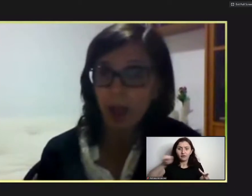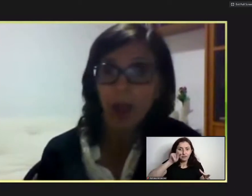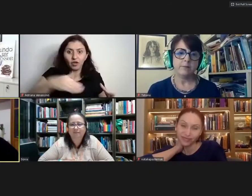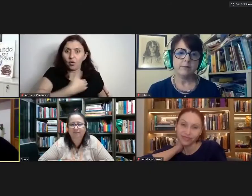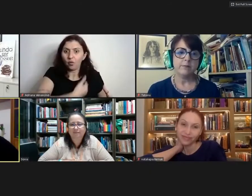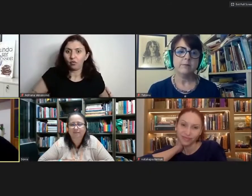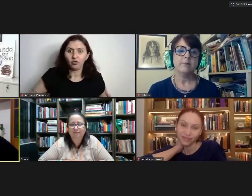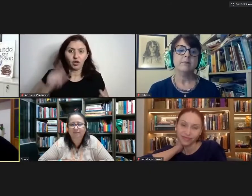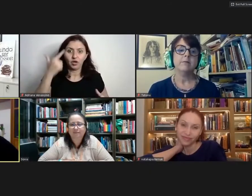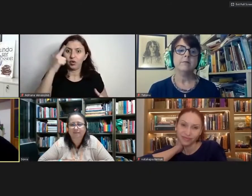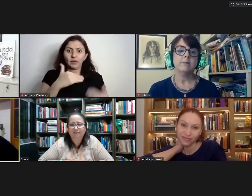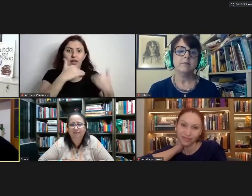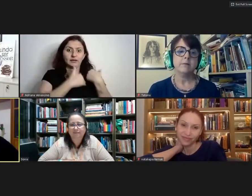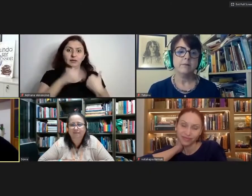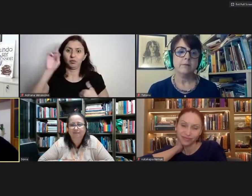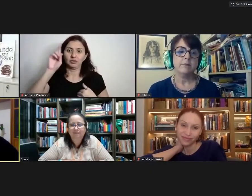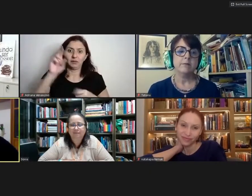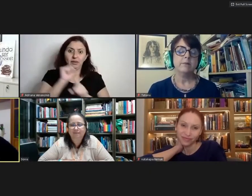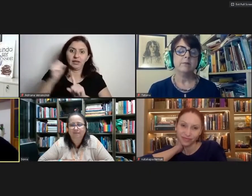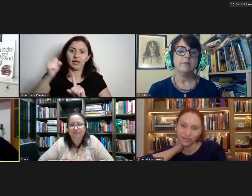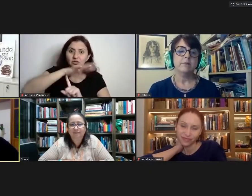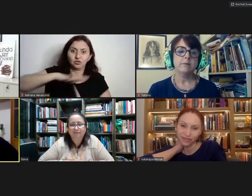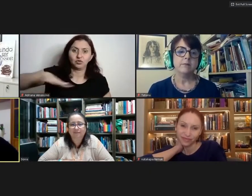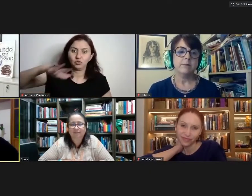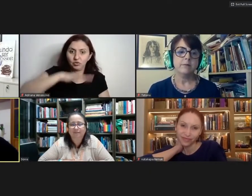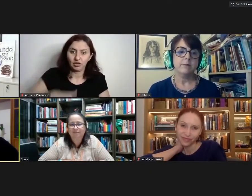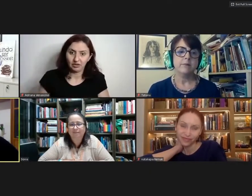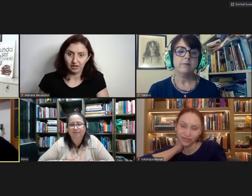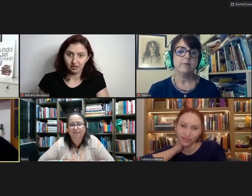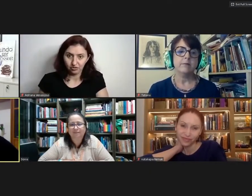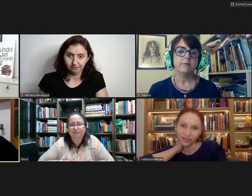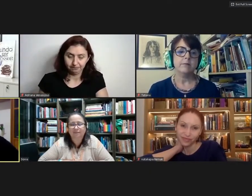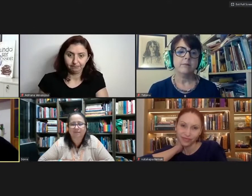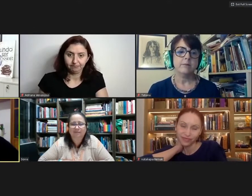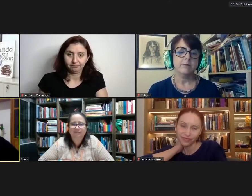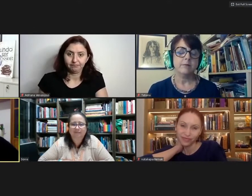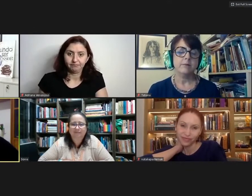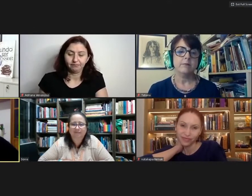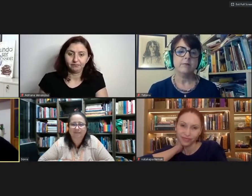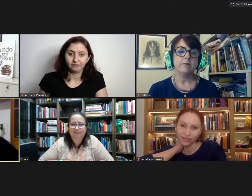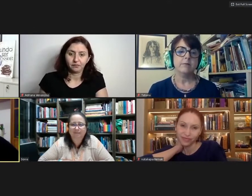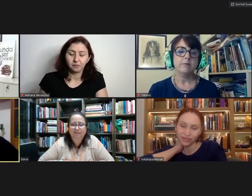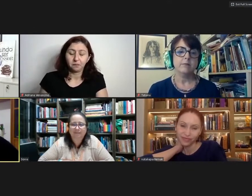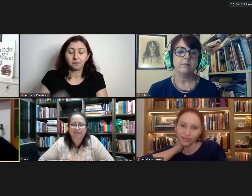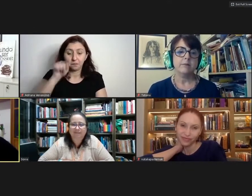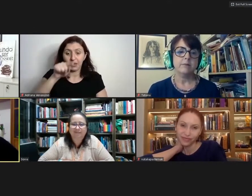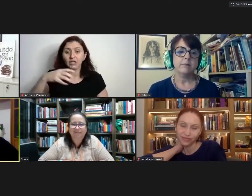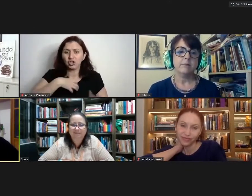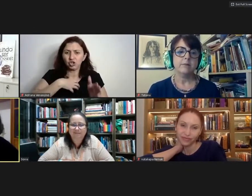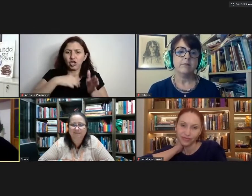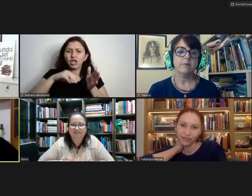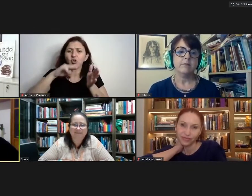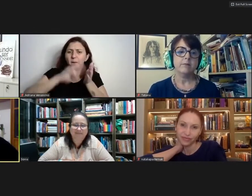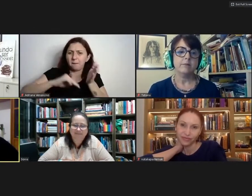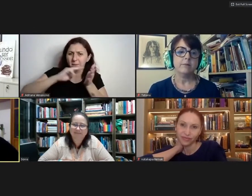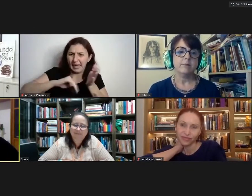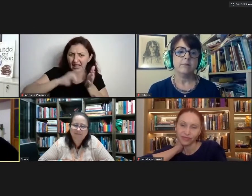sociedade. E esse método, vamos dizer, eu tenho muita